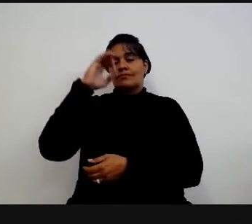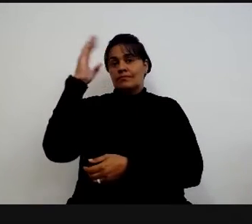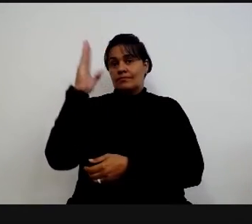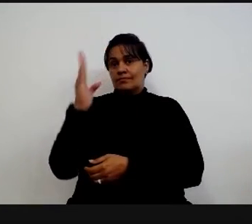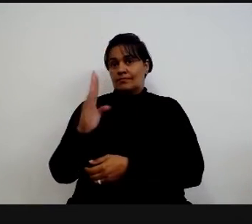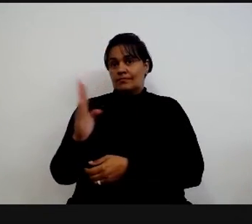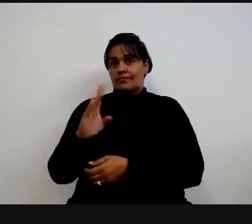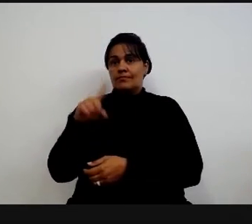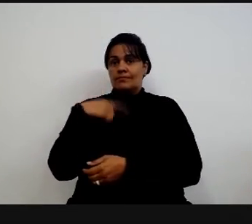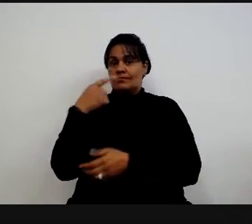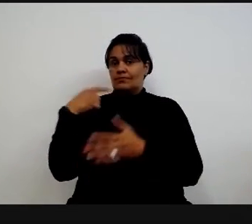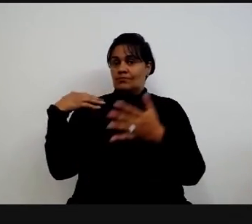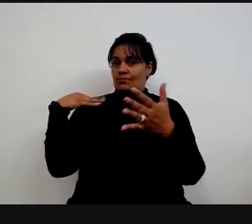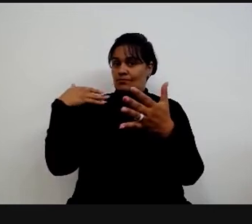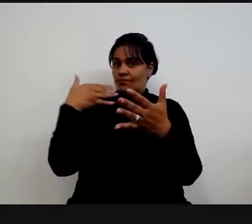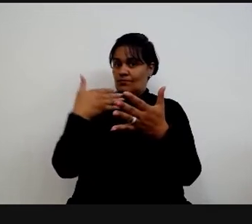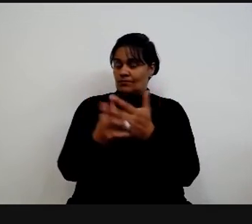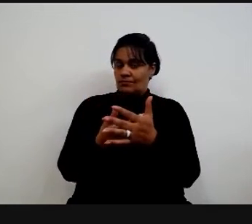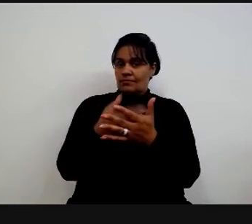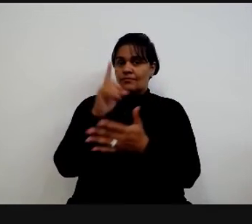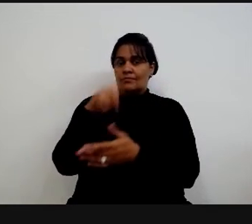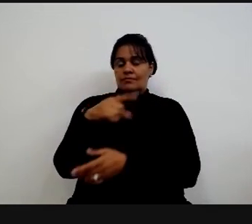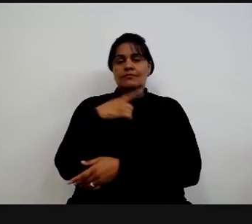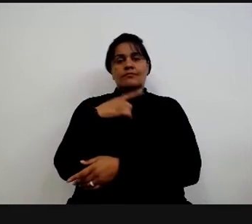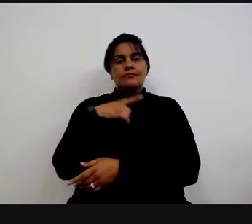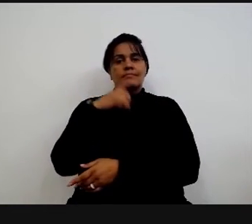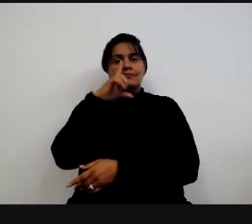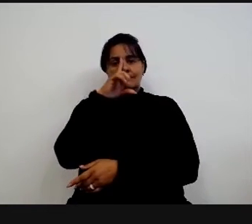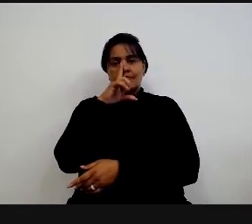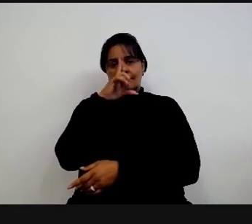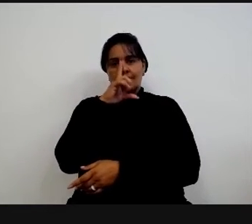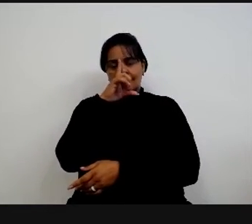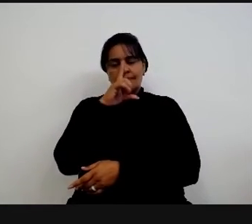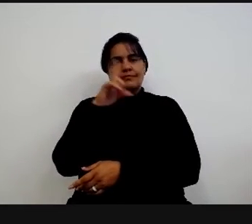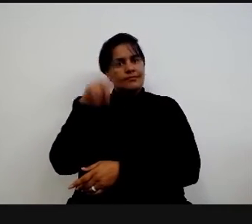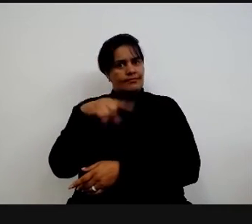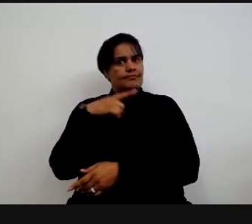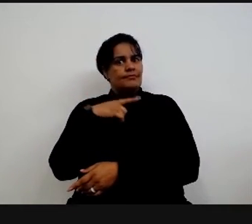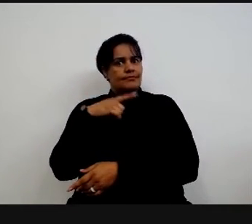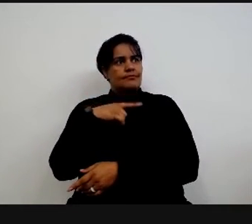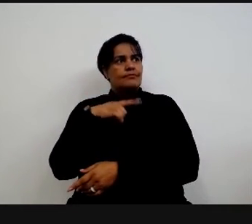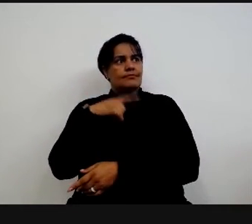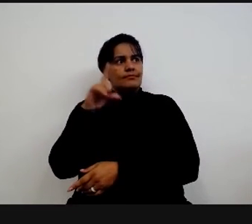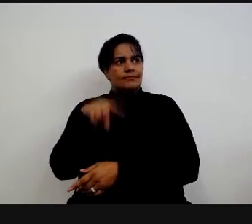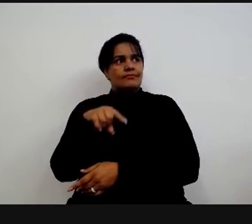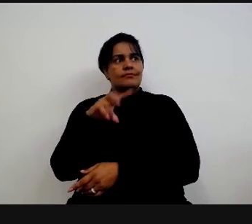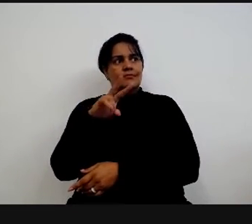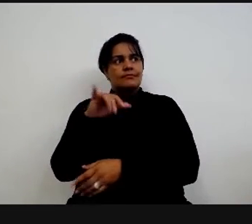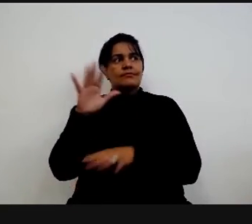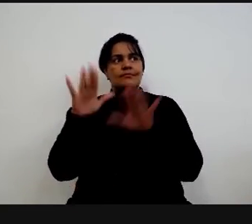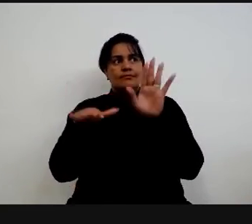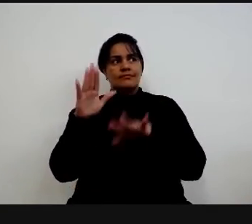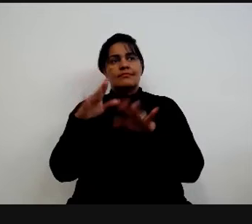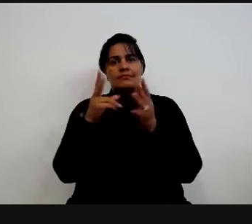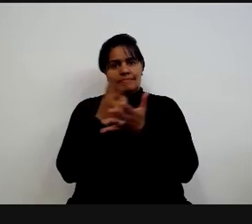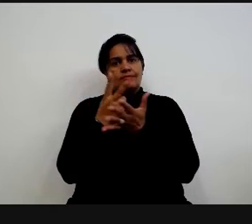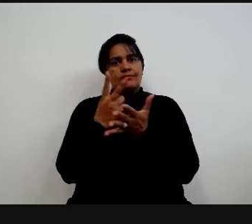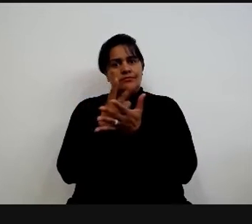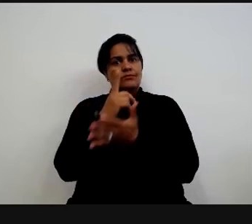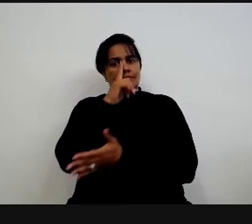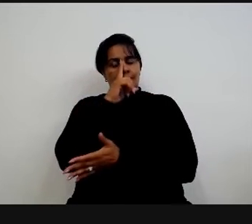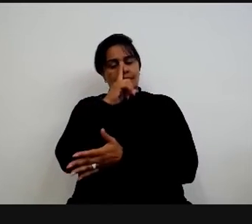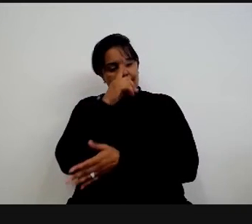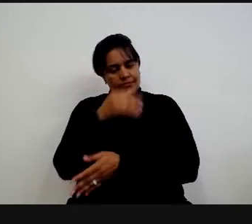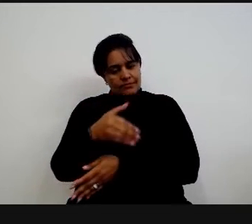percebemos nos últimos anos, estamos com sério risco, passamos por sério risco. Vamos, talvez, continuar com sérios